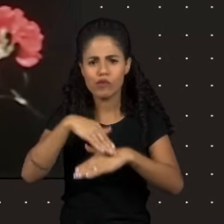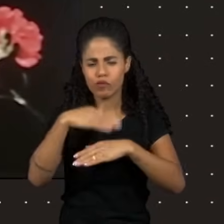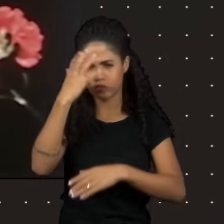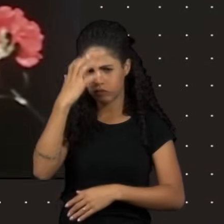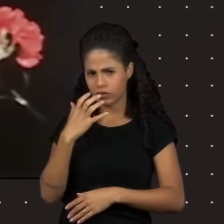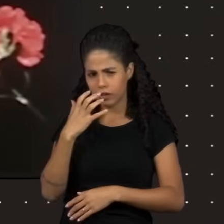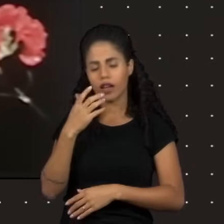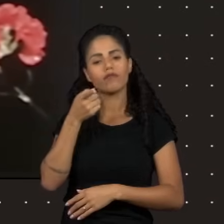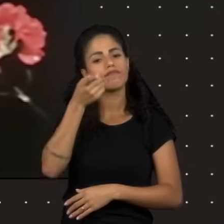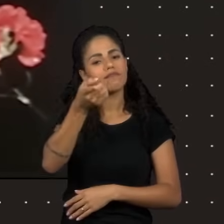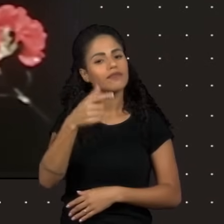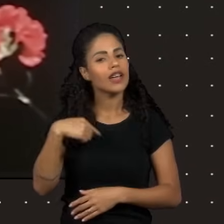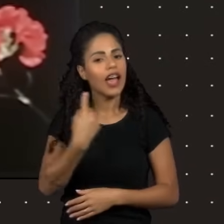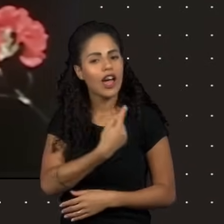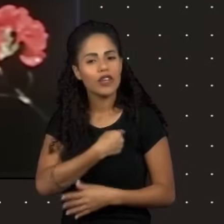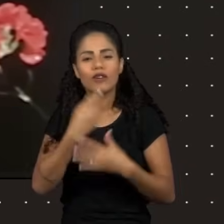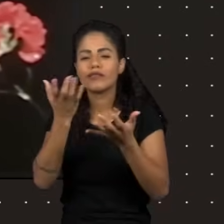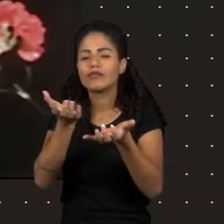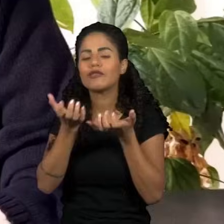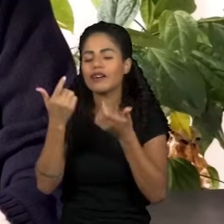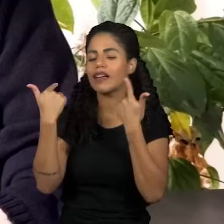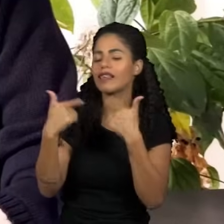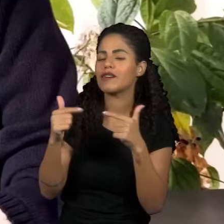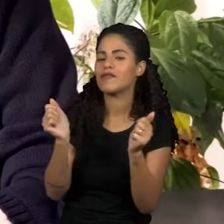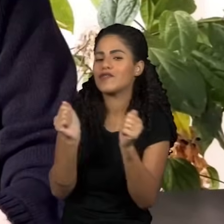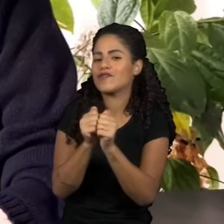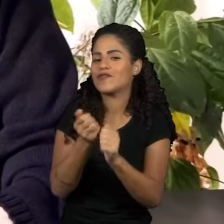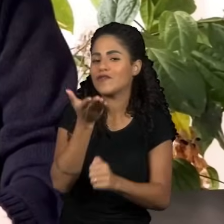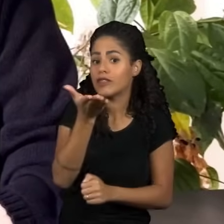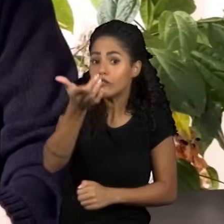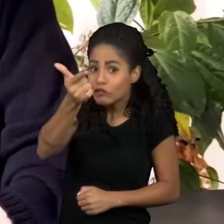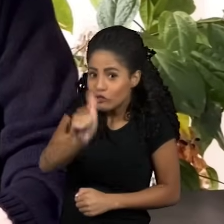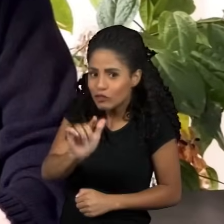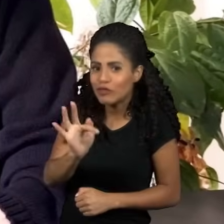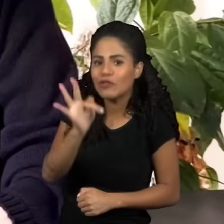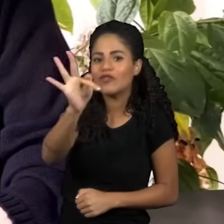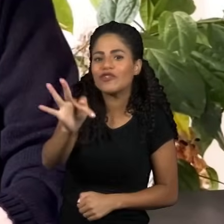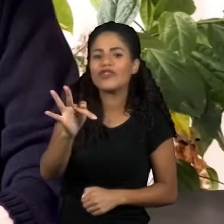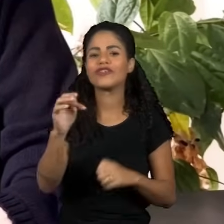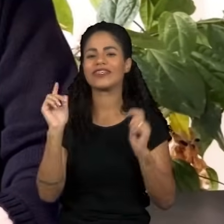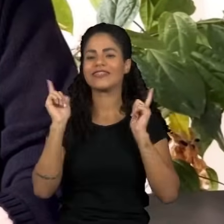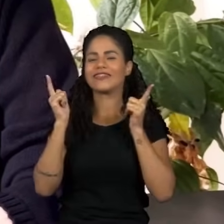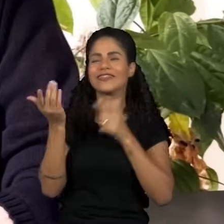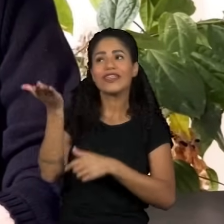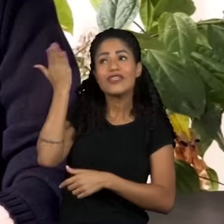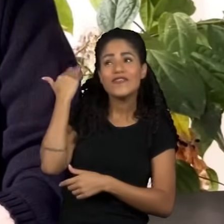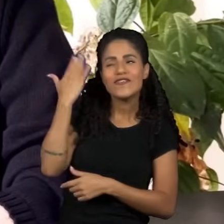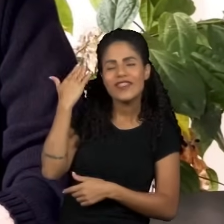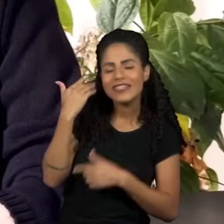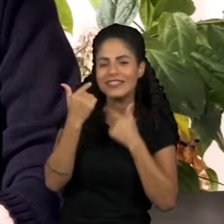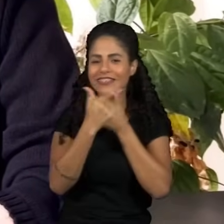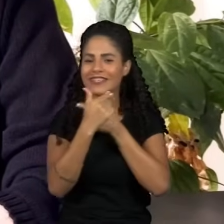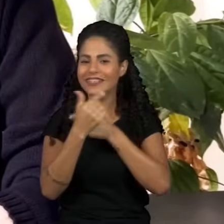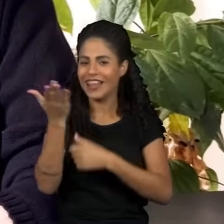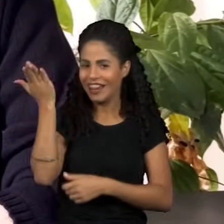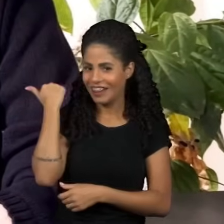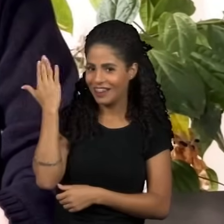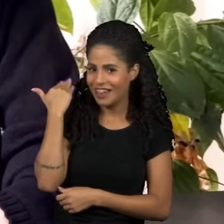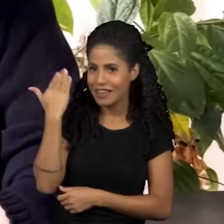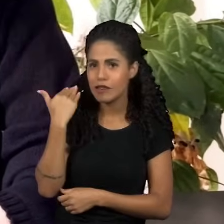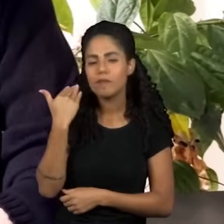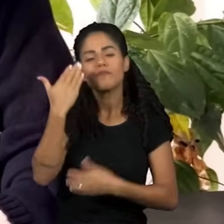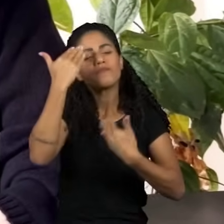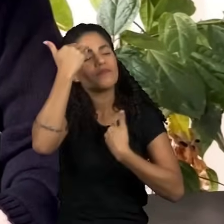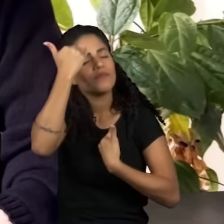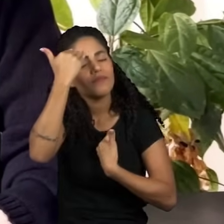Eu queria ver se a gente volta a trabalhar juntas e se divertir como a gente se divertiu no Sangria.